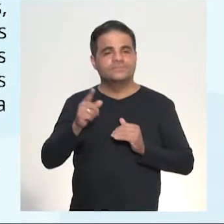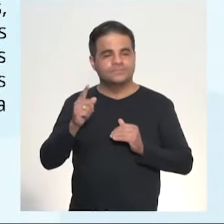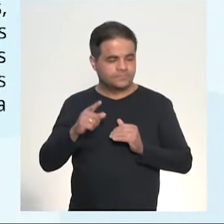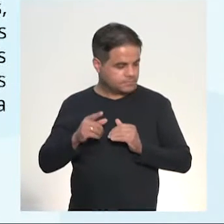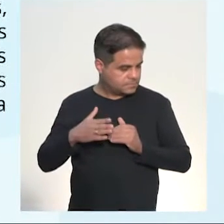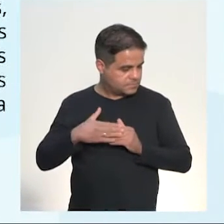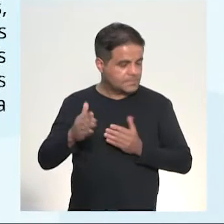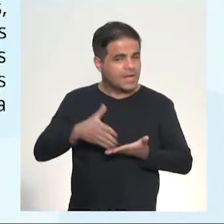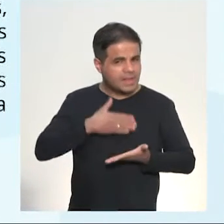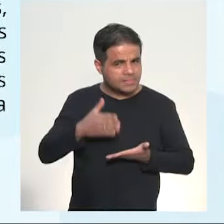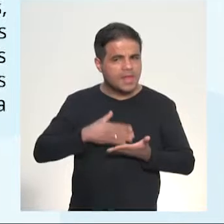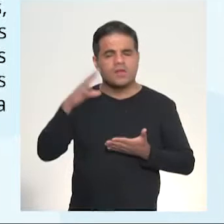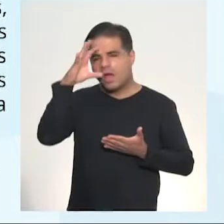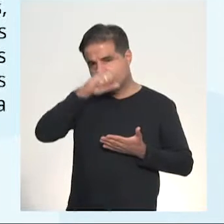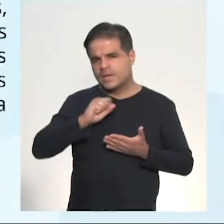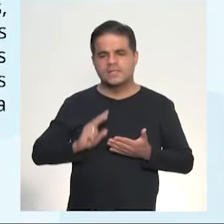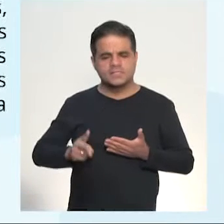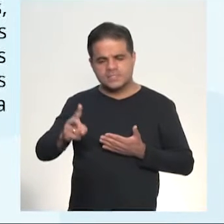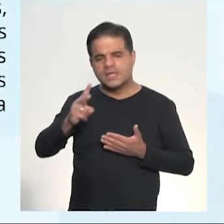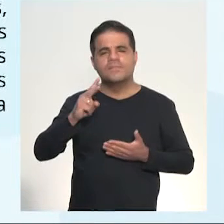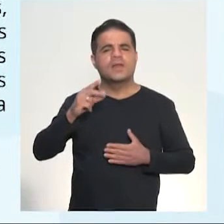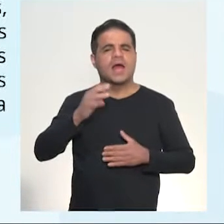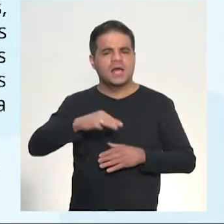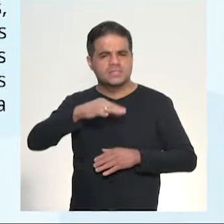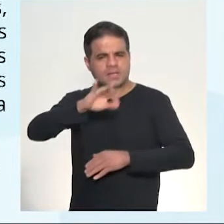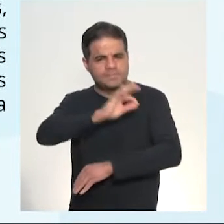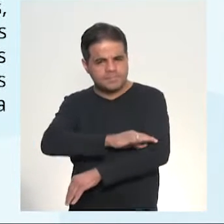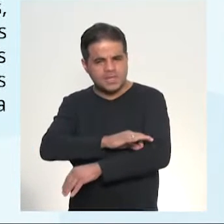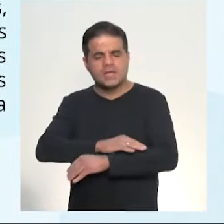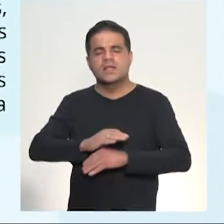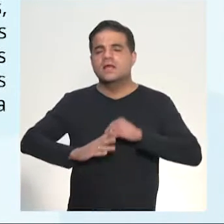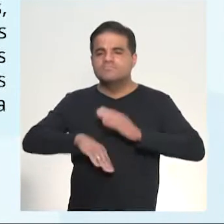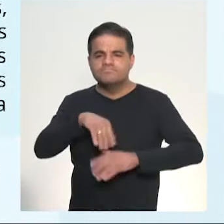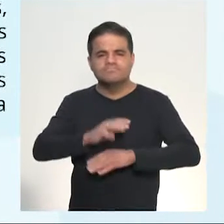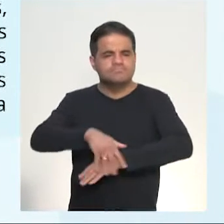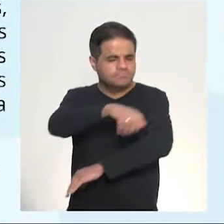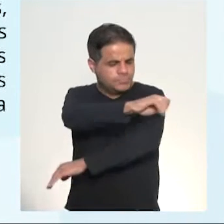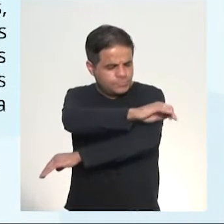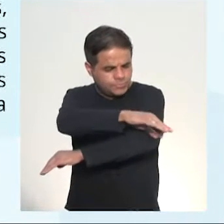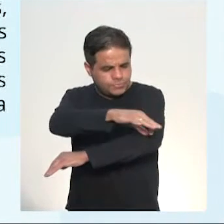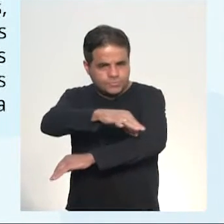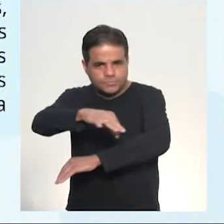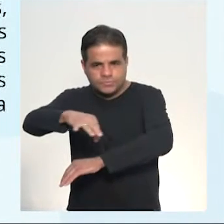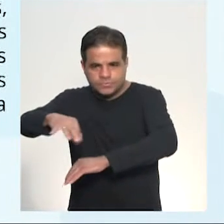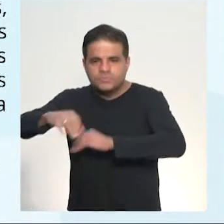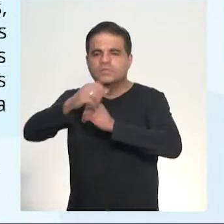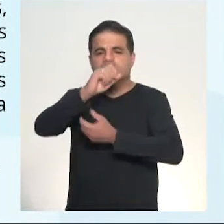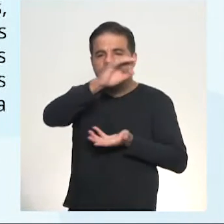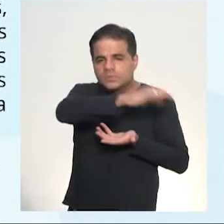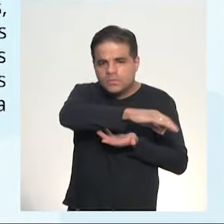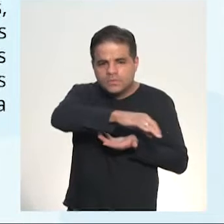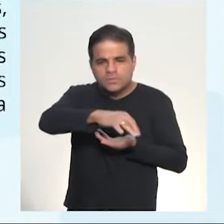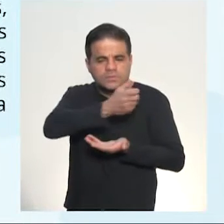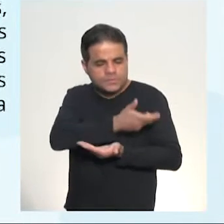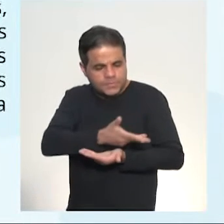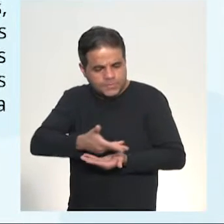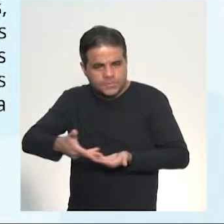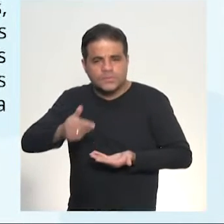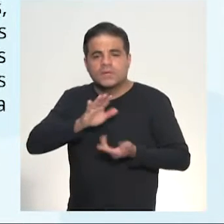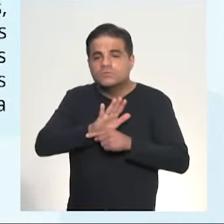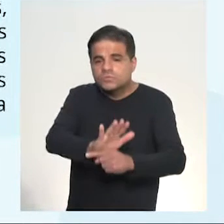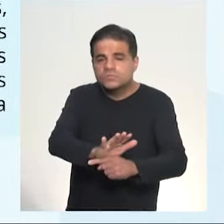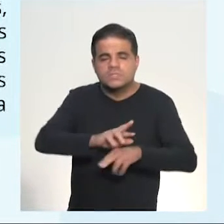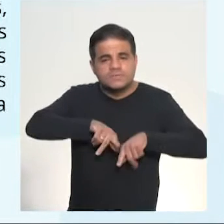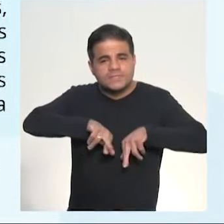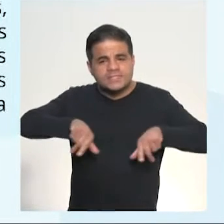do caderno Aprender Sempre, tá? As abelhas praticam a polinização que contribui com a manutenção da diversidade de espécies na